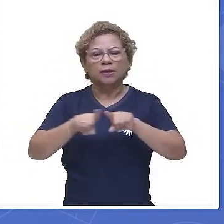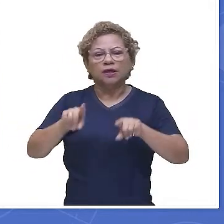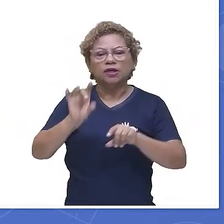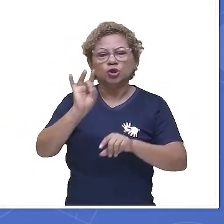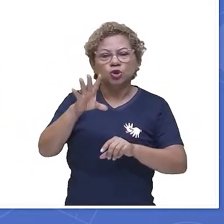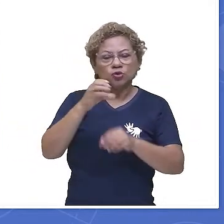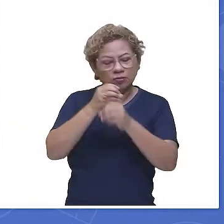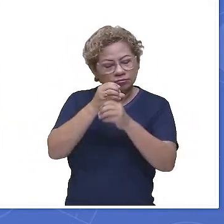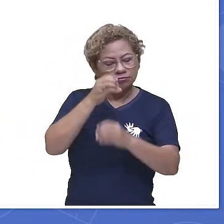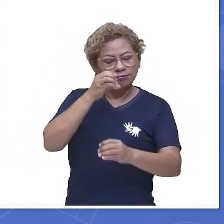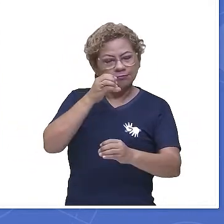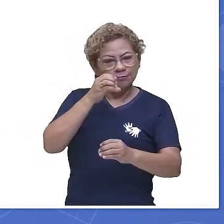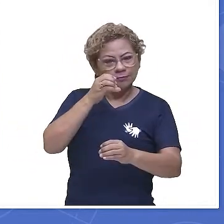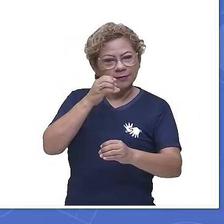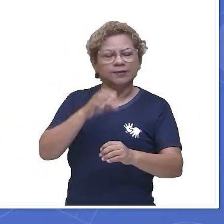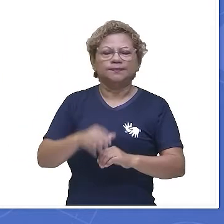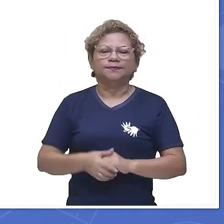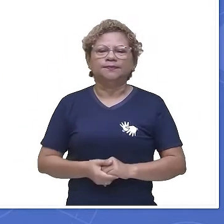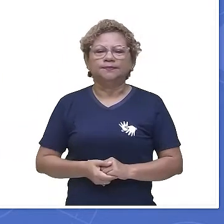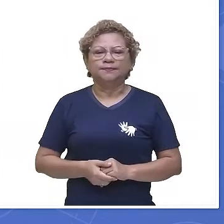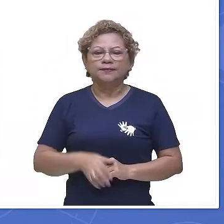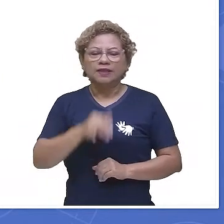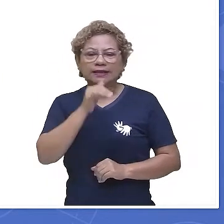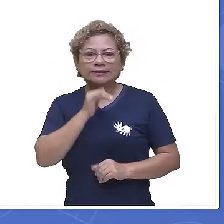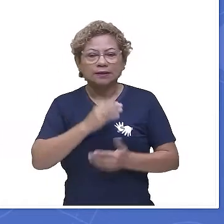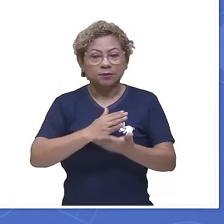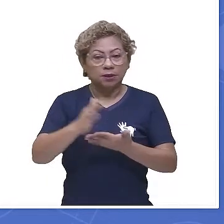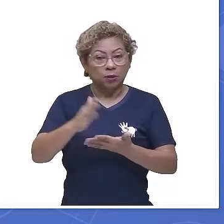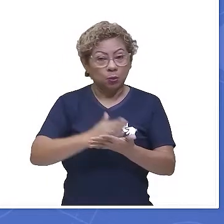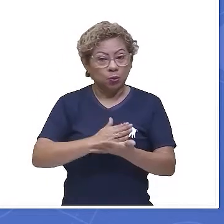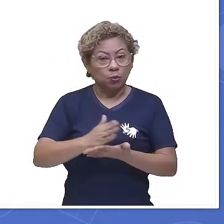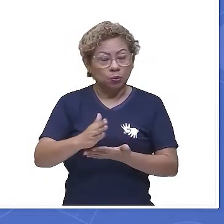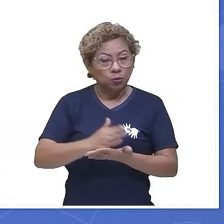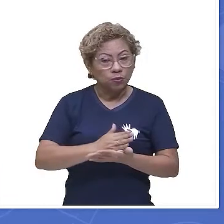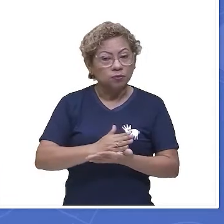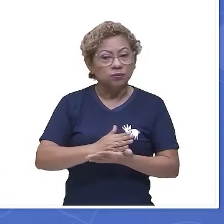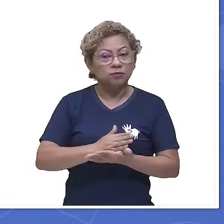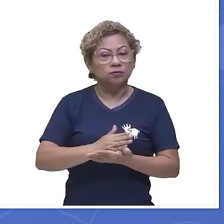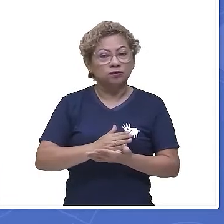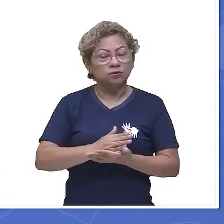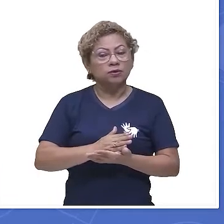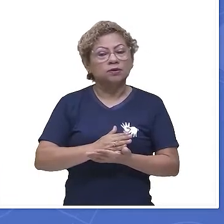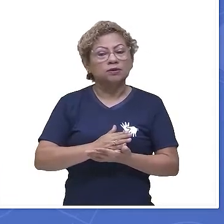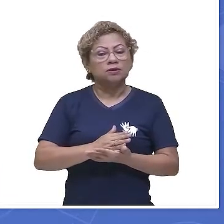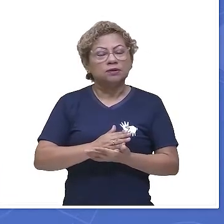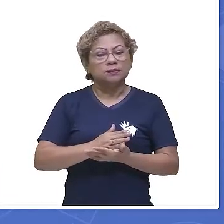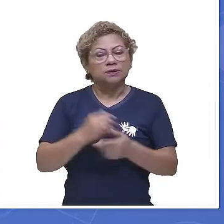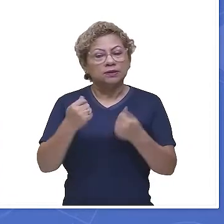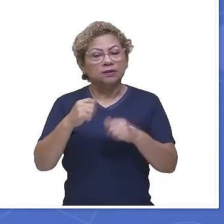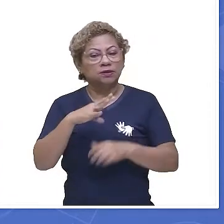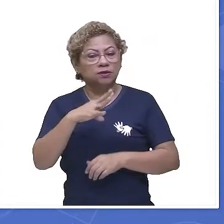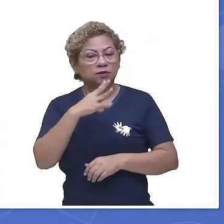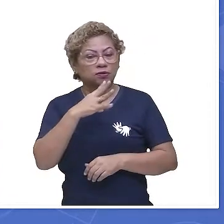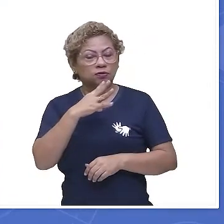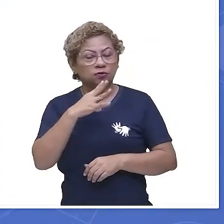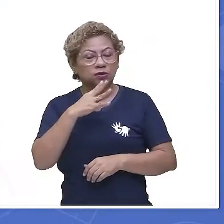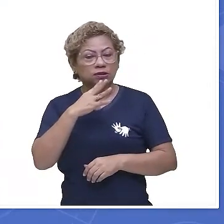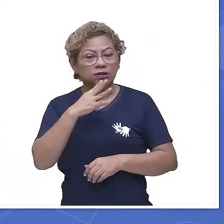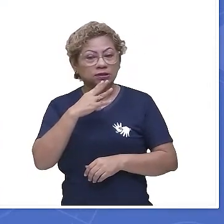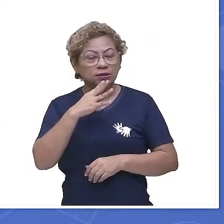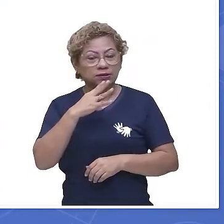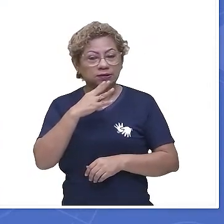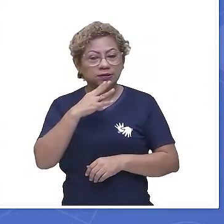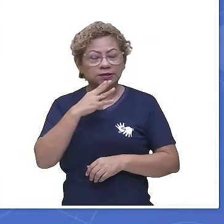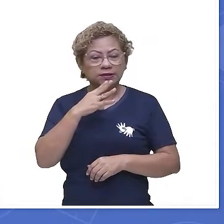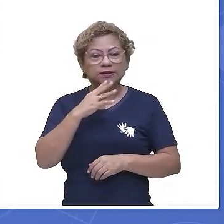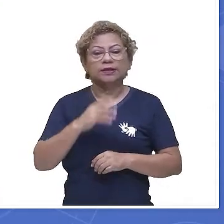macroscópica. Por exemplo, alguns dos muitos passos dados em direção ao conhecimento da natureza e destas particularidades